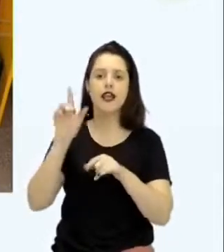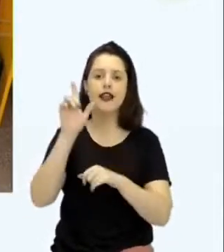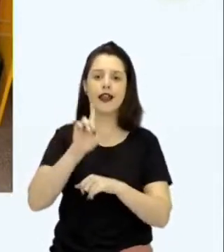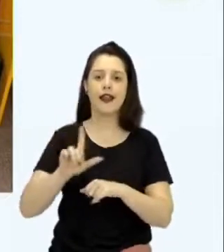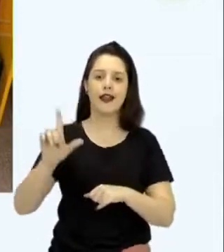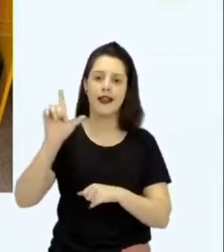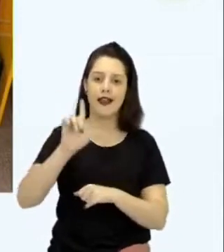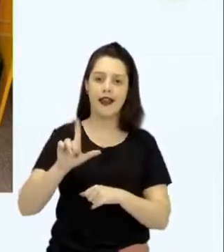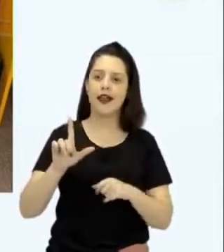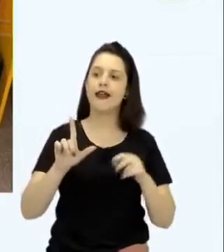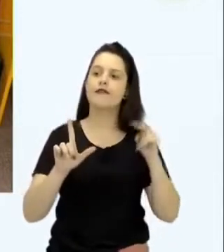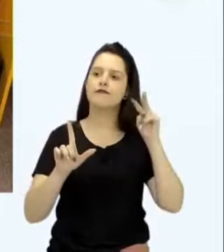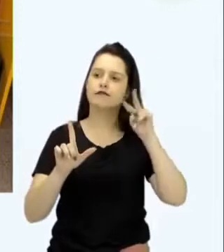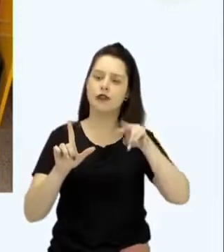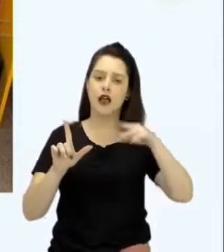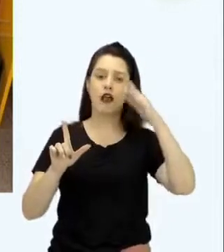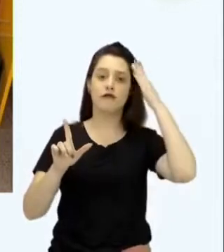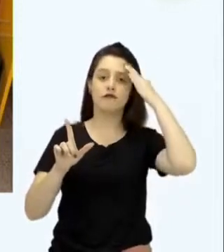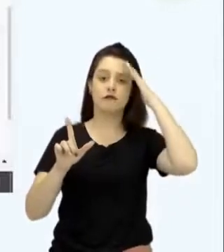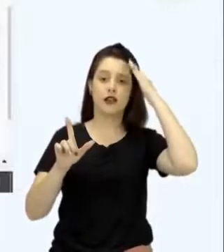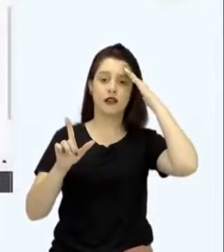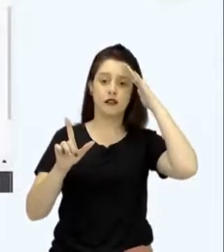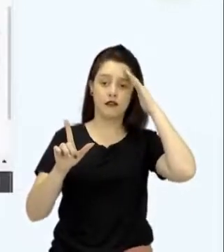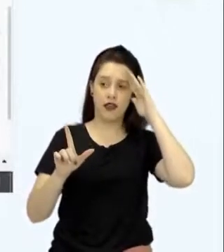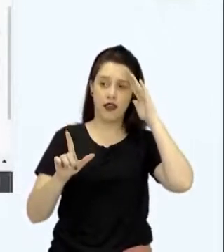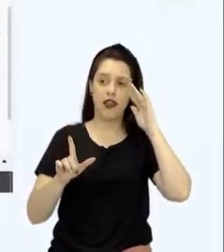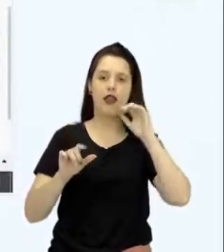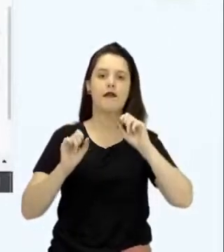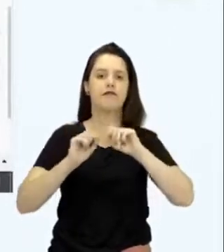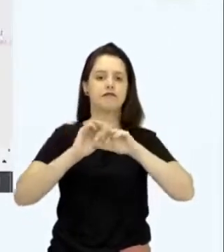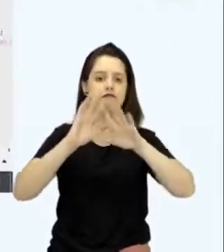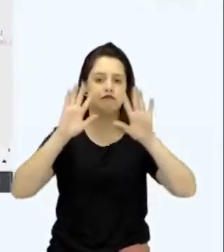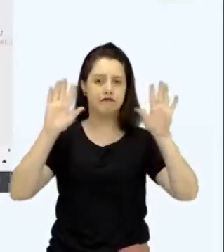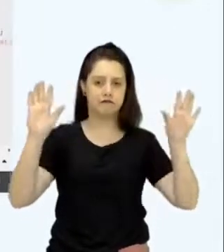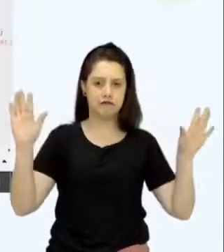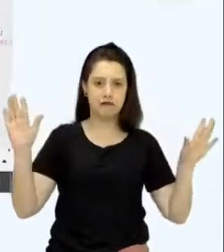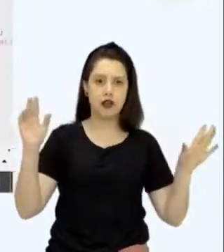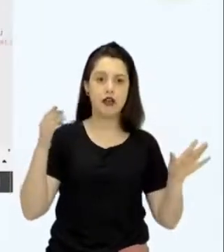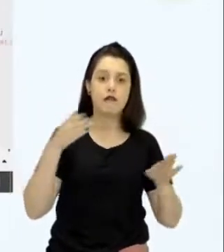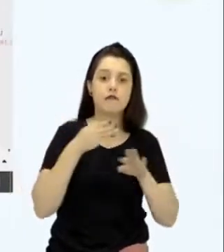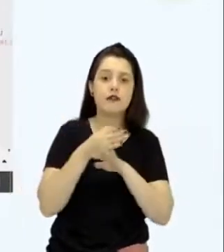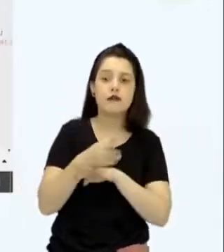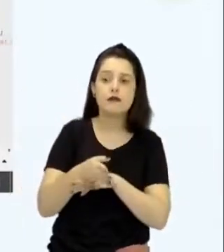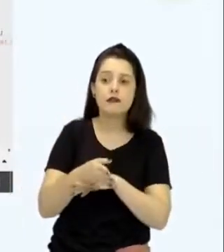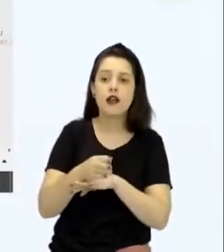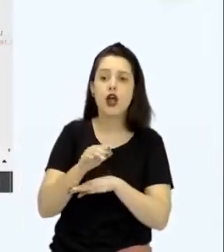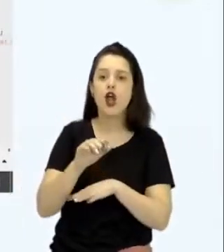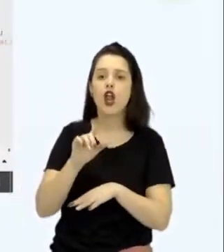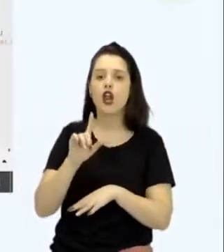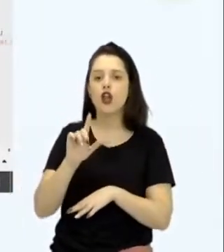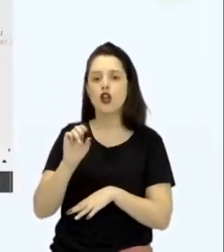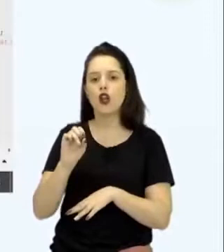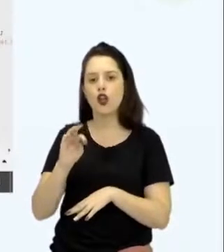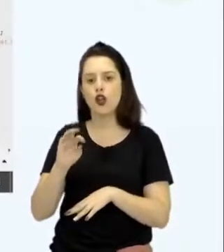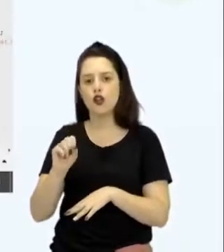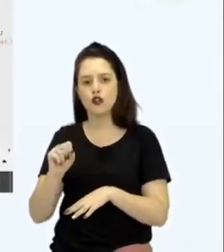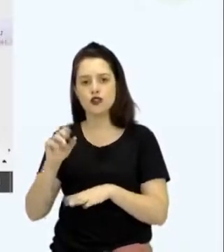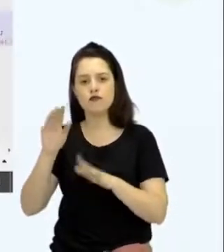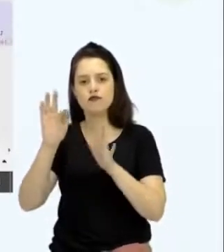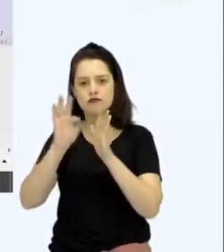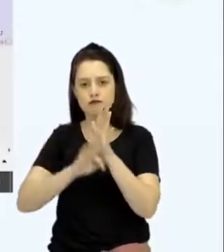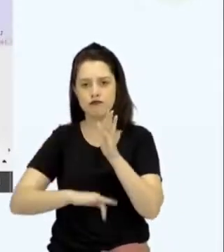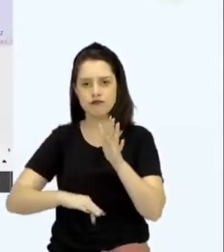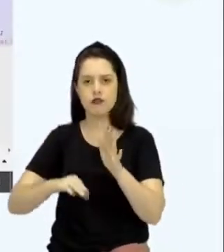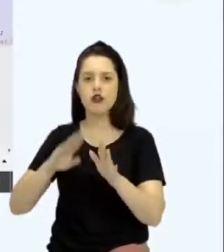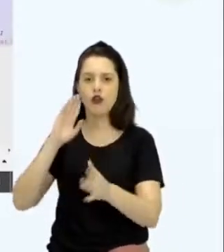para que ele possa executar o que a gente programou. Então nós entramos na parte de blocos mais texto, copiamos o